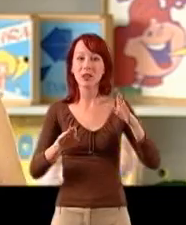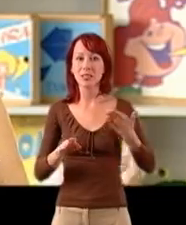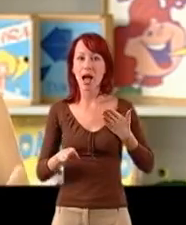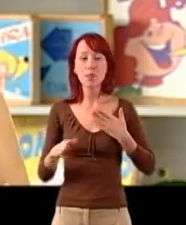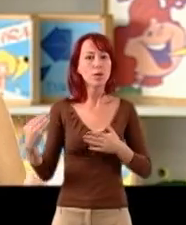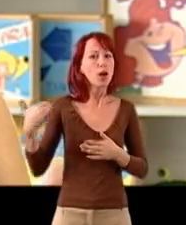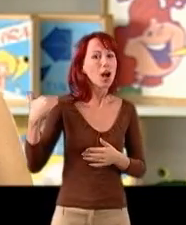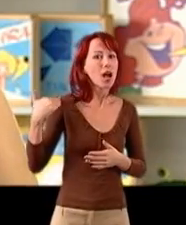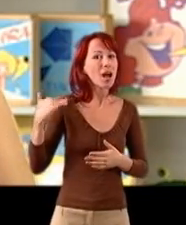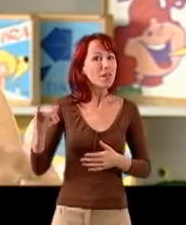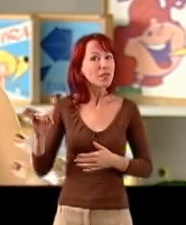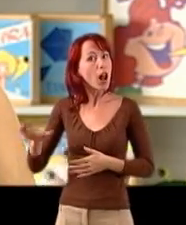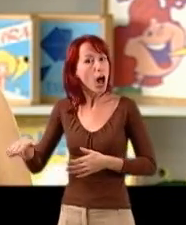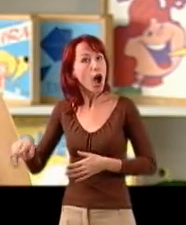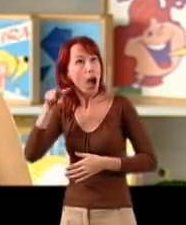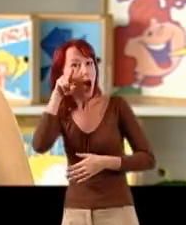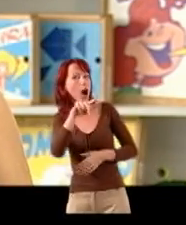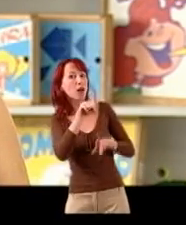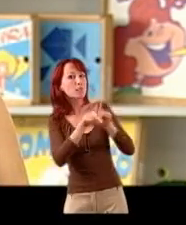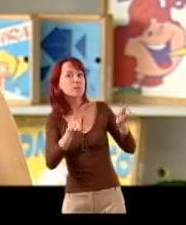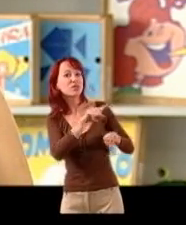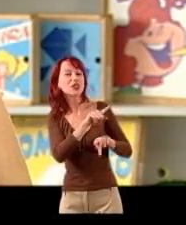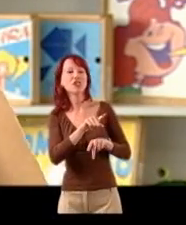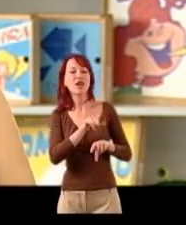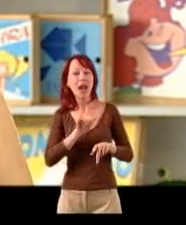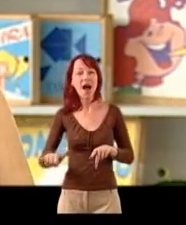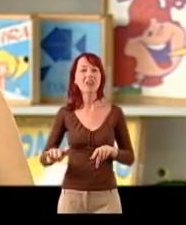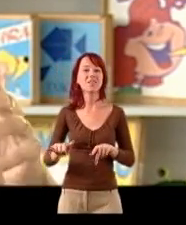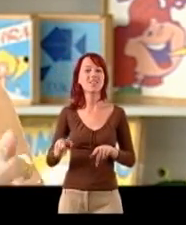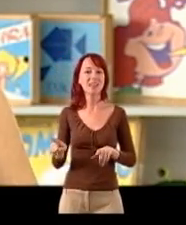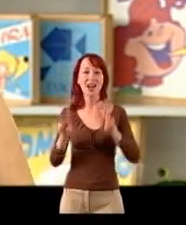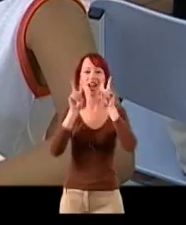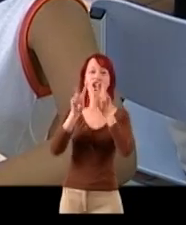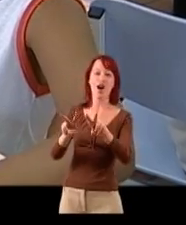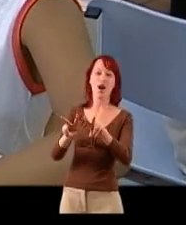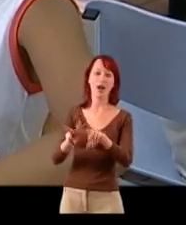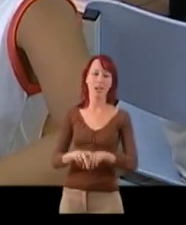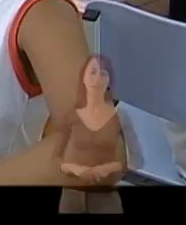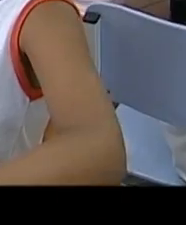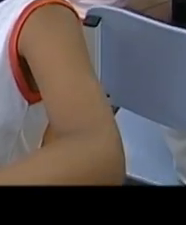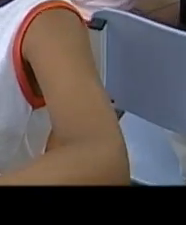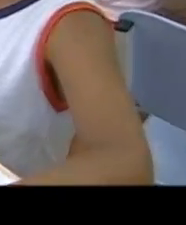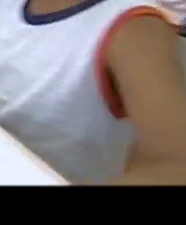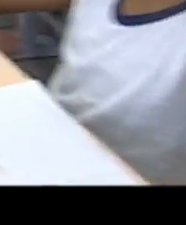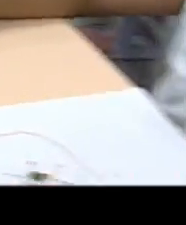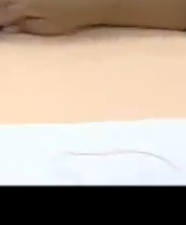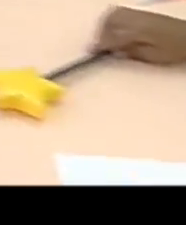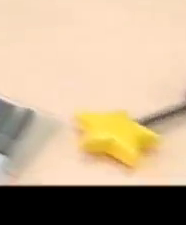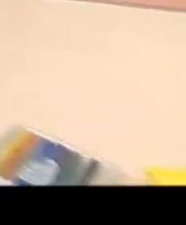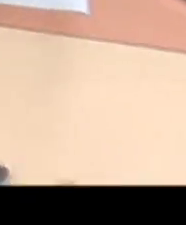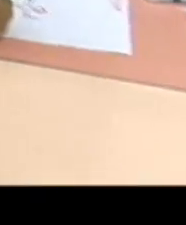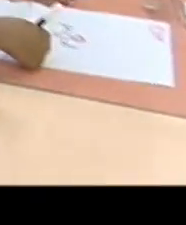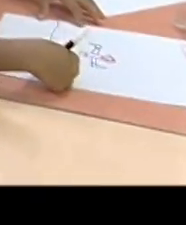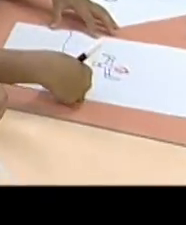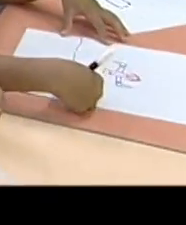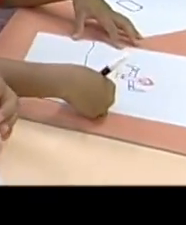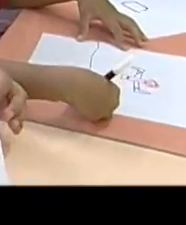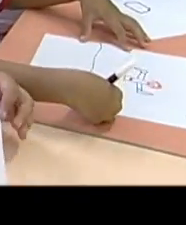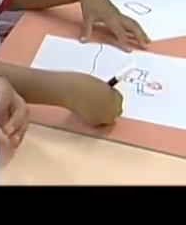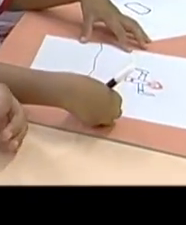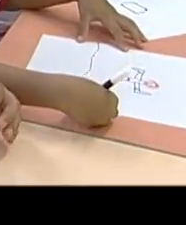mostrando um livro de história ou explicando um jogo, como vai ser, as crianças futucam ele para ele olhar. Olha aqui, Davi, está